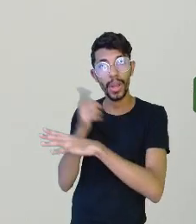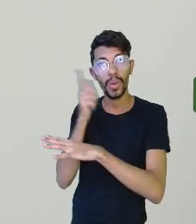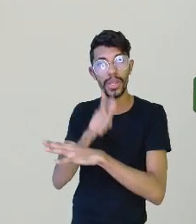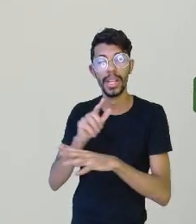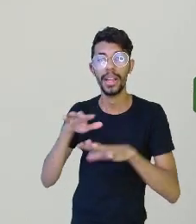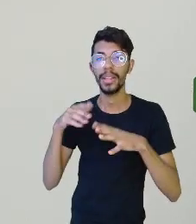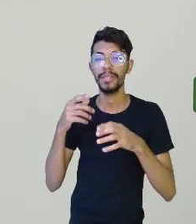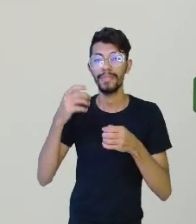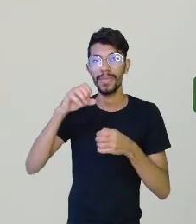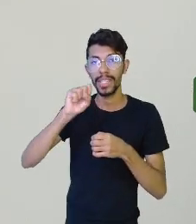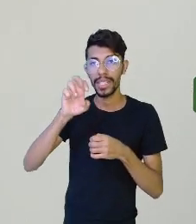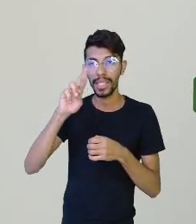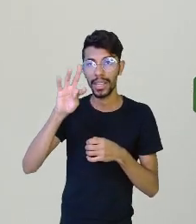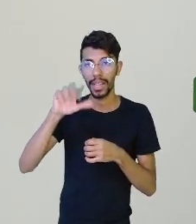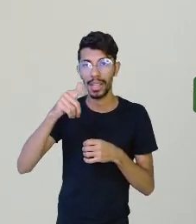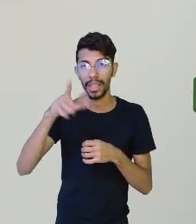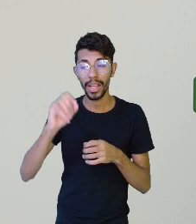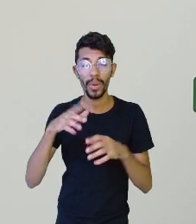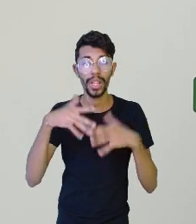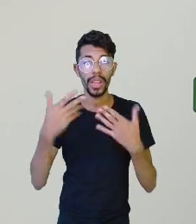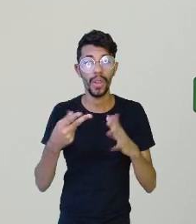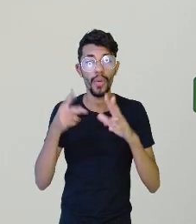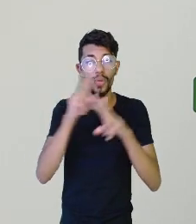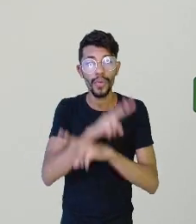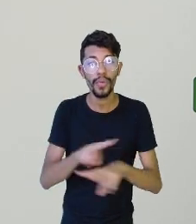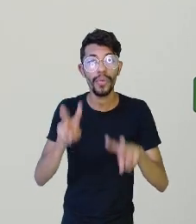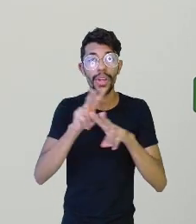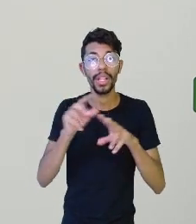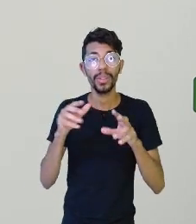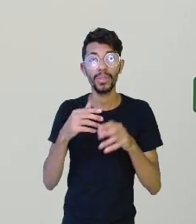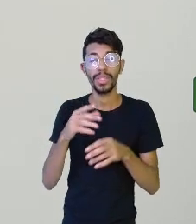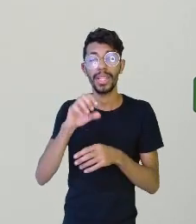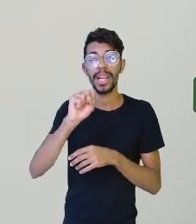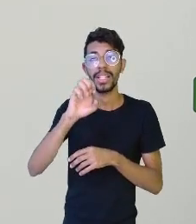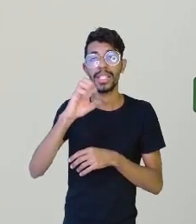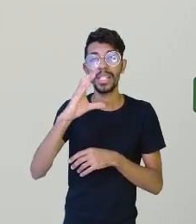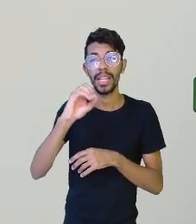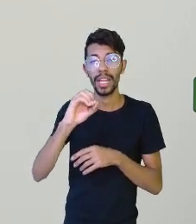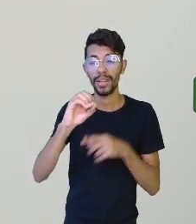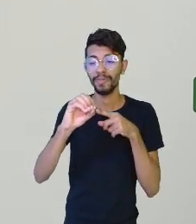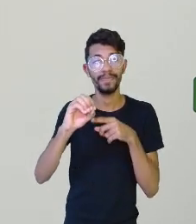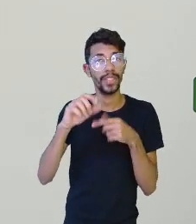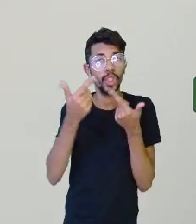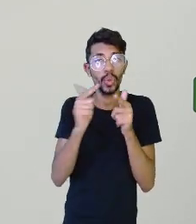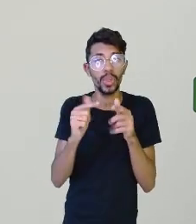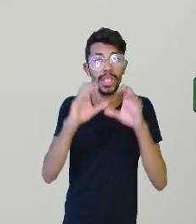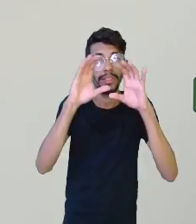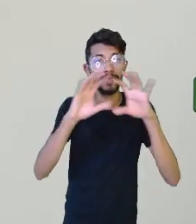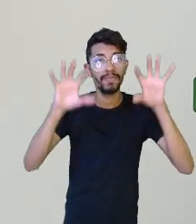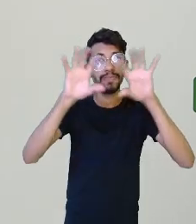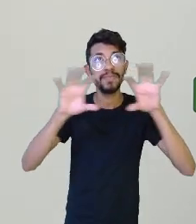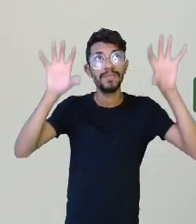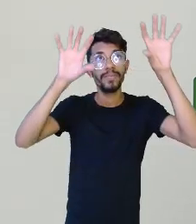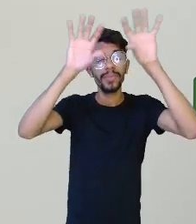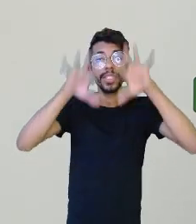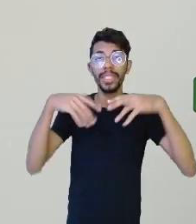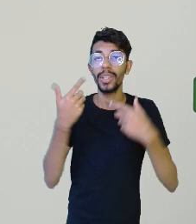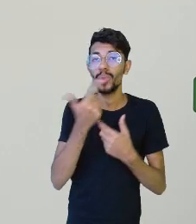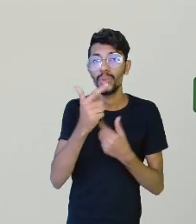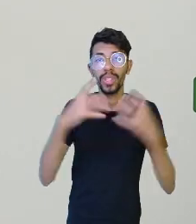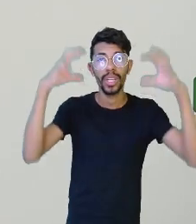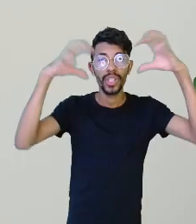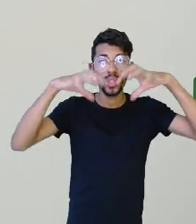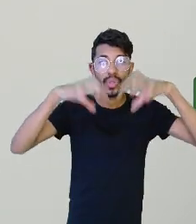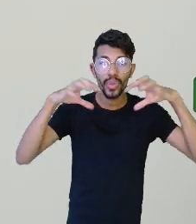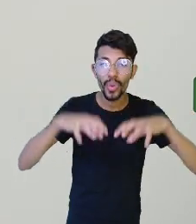eles estão secos. Então, não há formação de nuvens, que, consequentemente, não formarão as chuvas. E